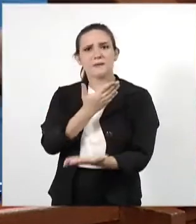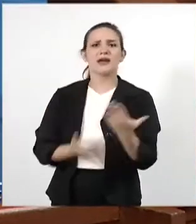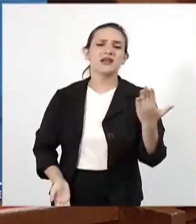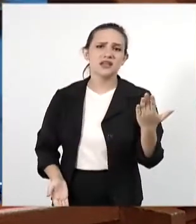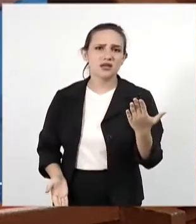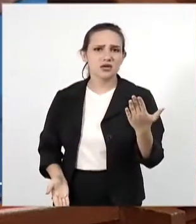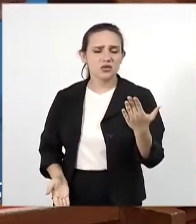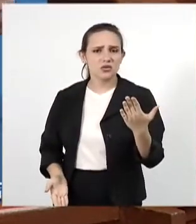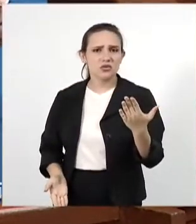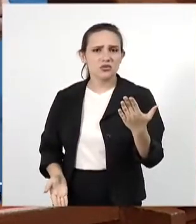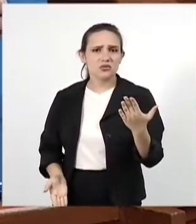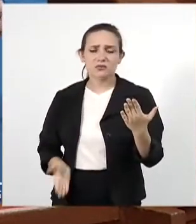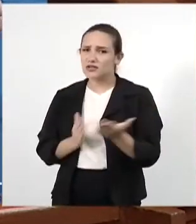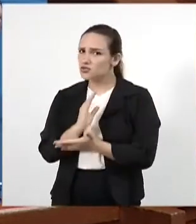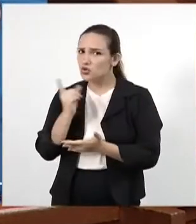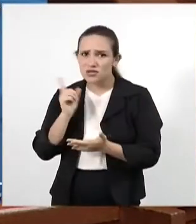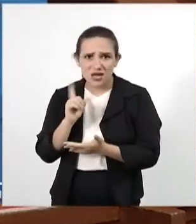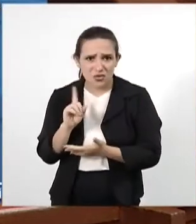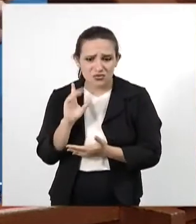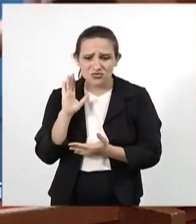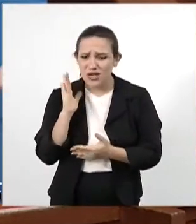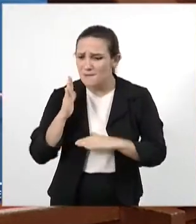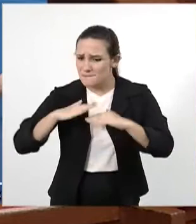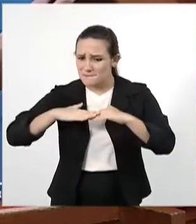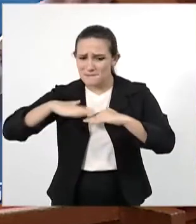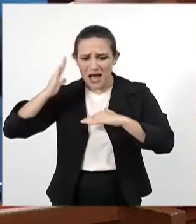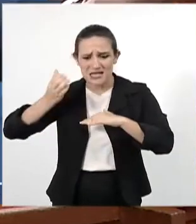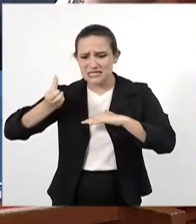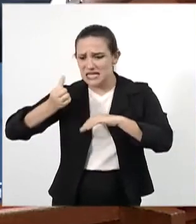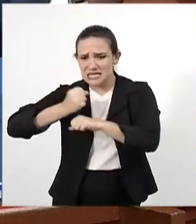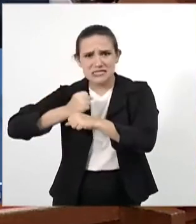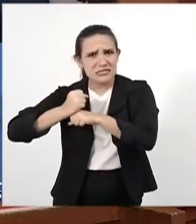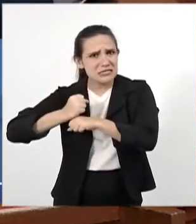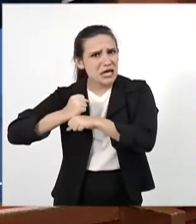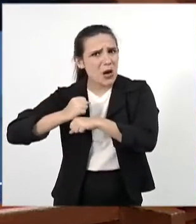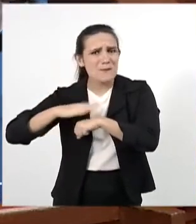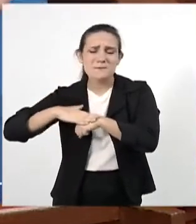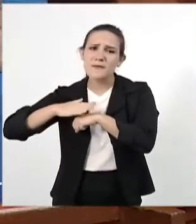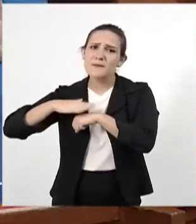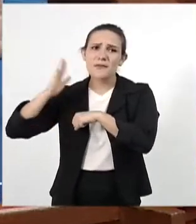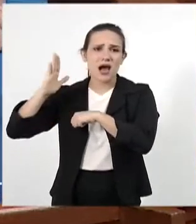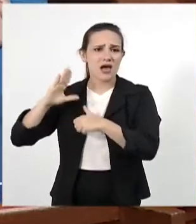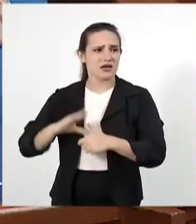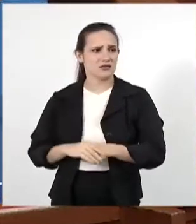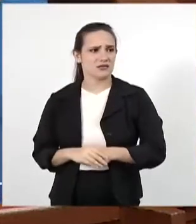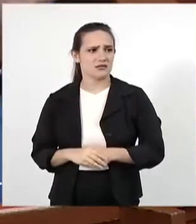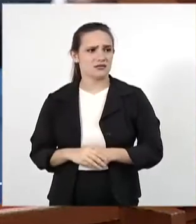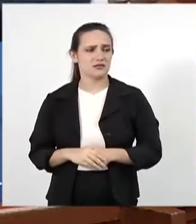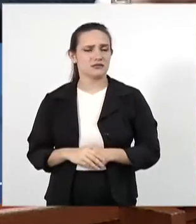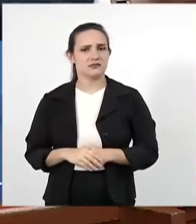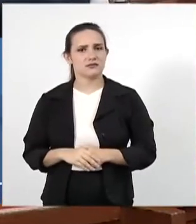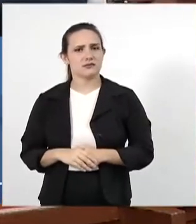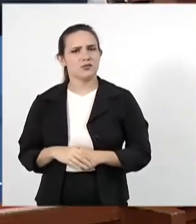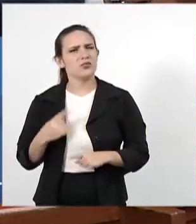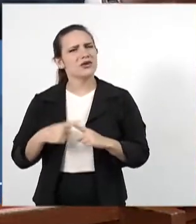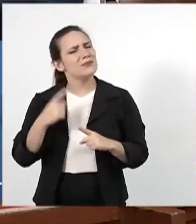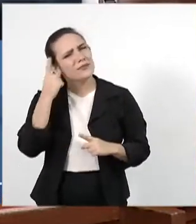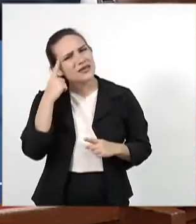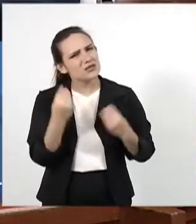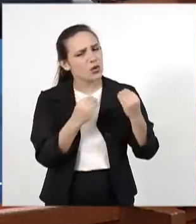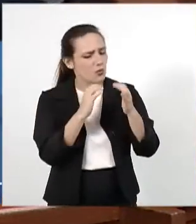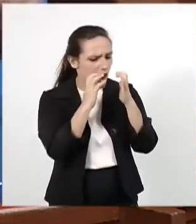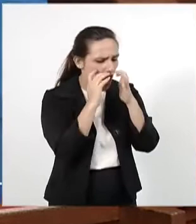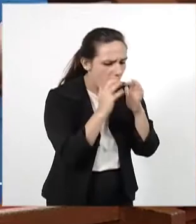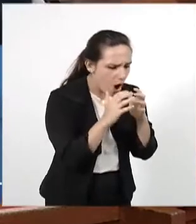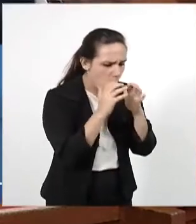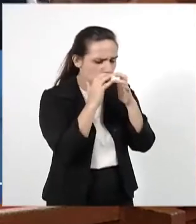de experiência na educação especial, construído, imagina o vínculo que o autista tem dificuldade, às vezes, no